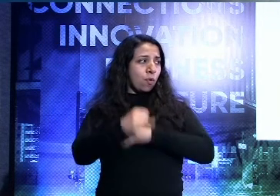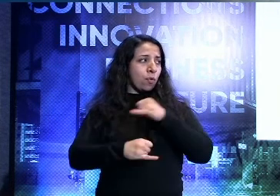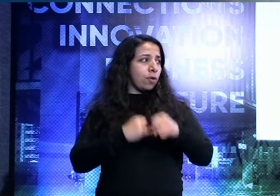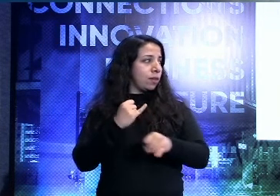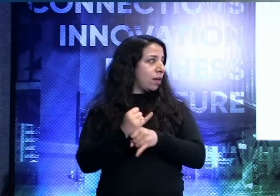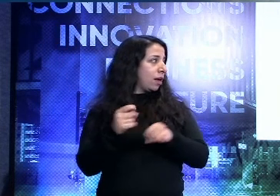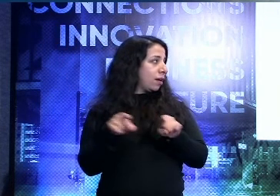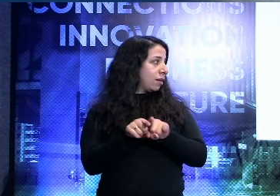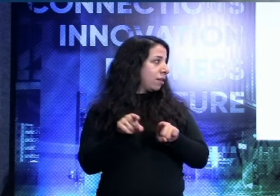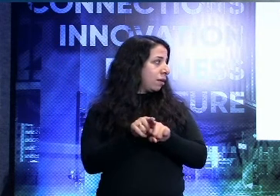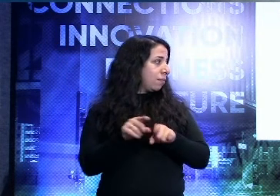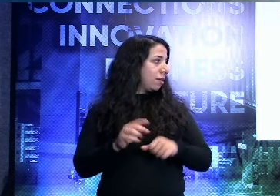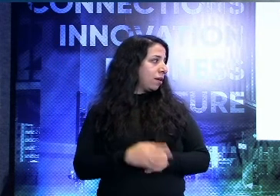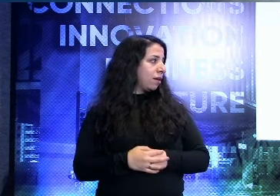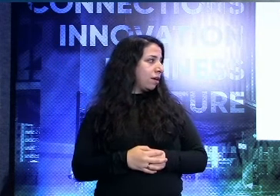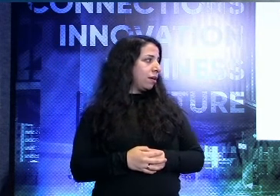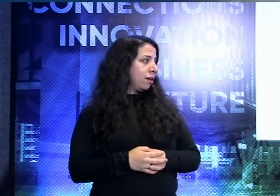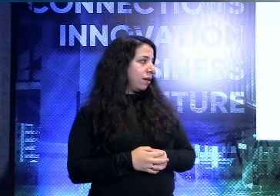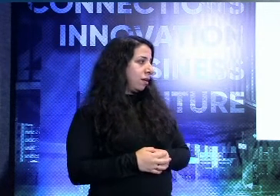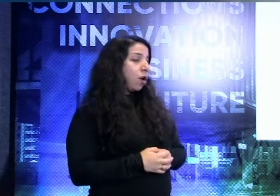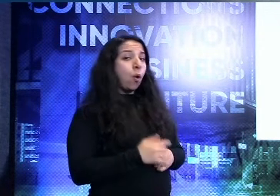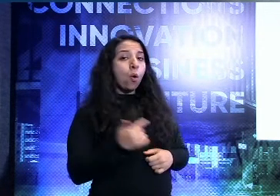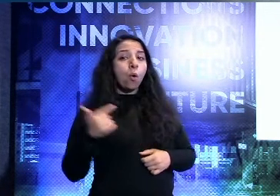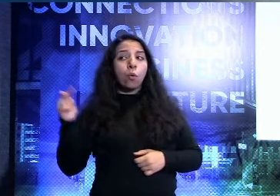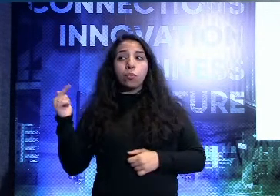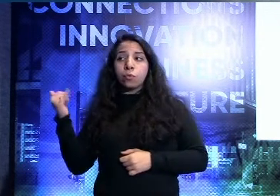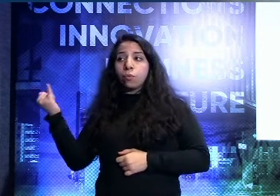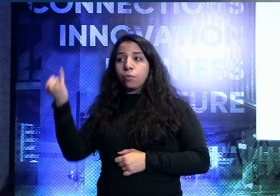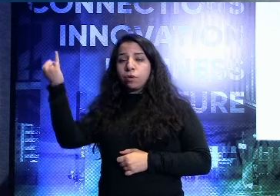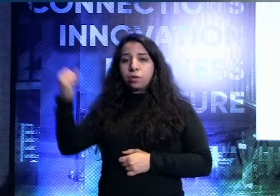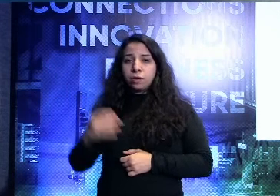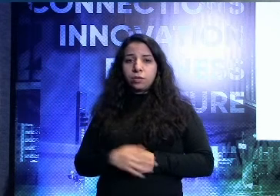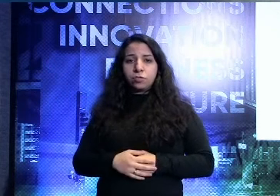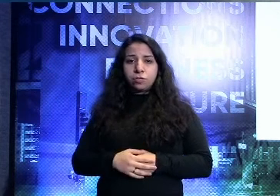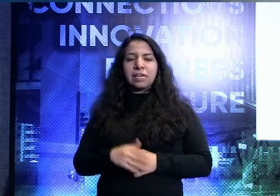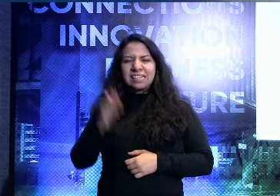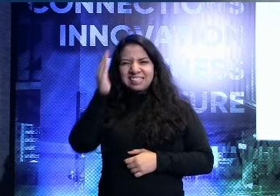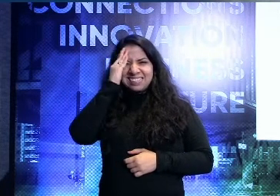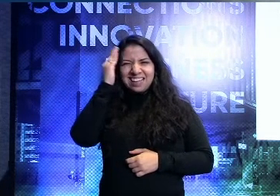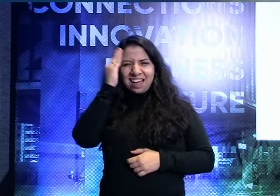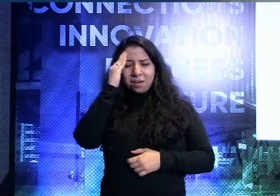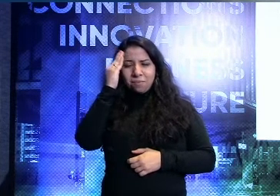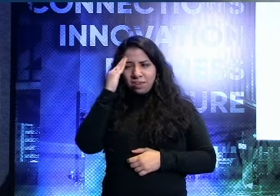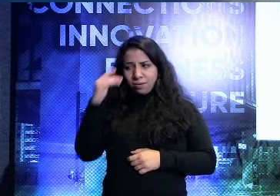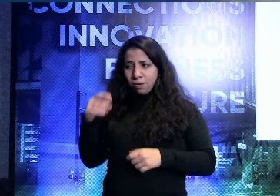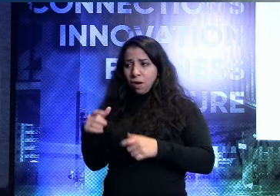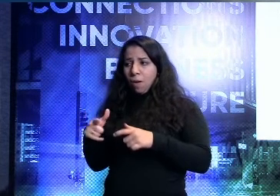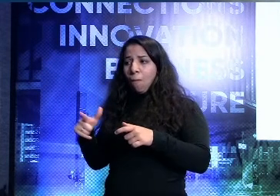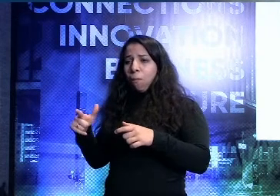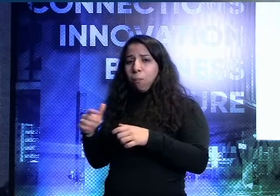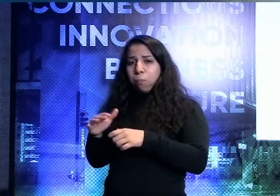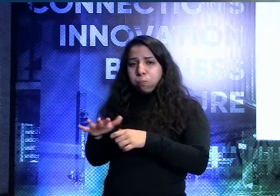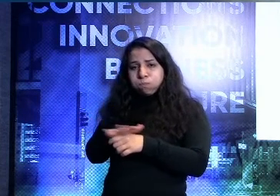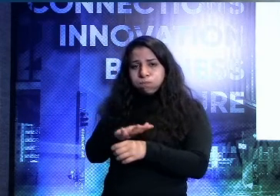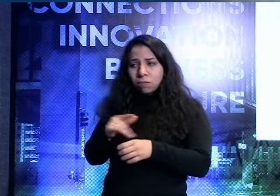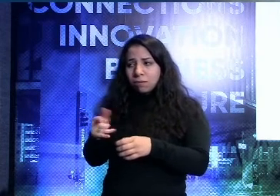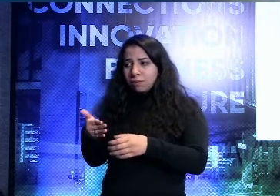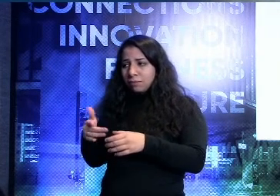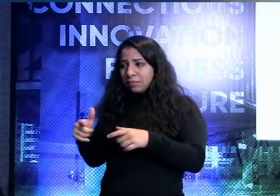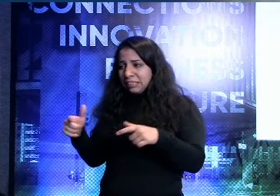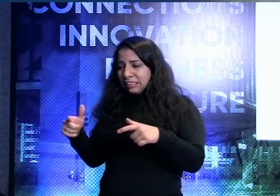Outras coisas importantes, né? Enche o disco. Sabe aquela galera que esquece de colocar rotação de log? É muito legal.